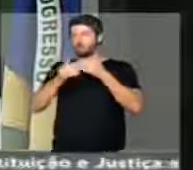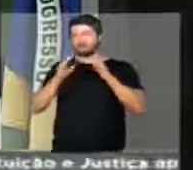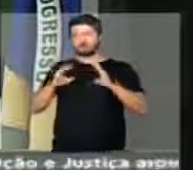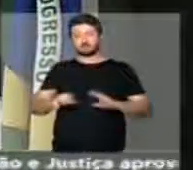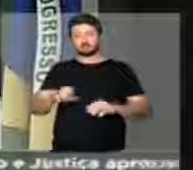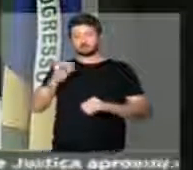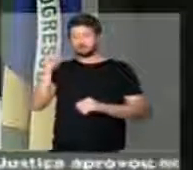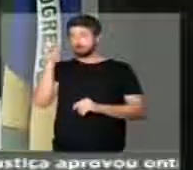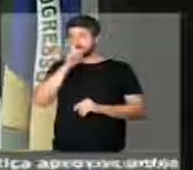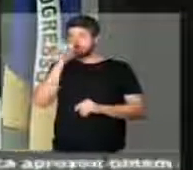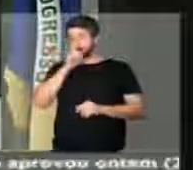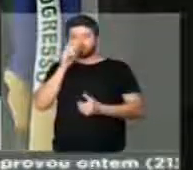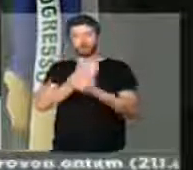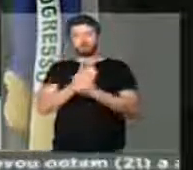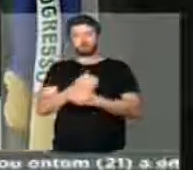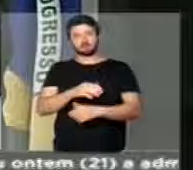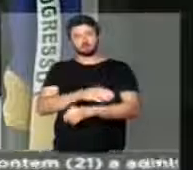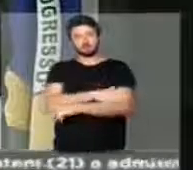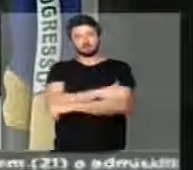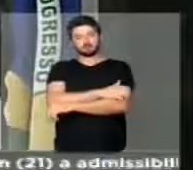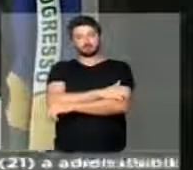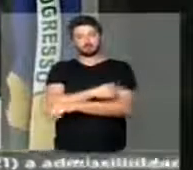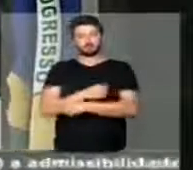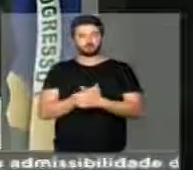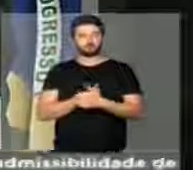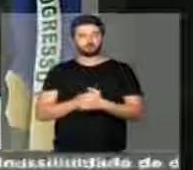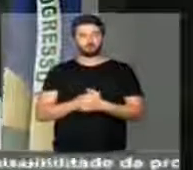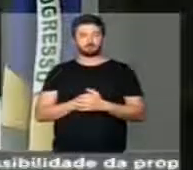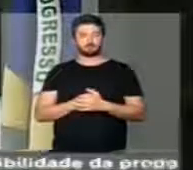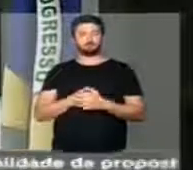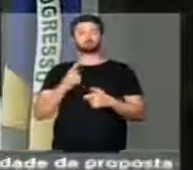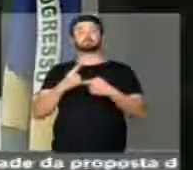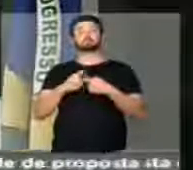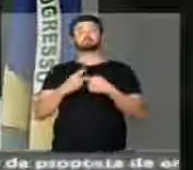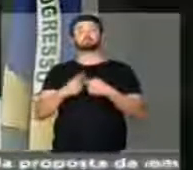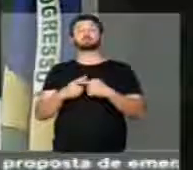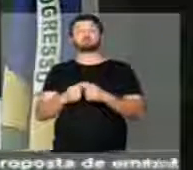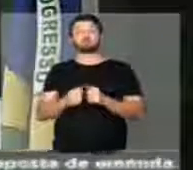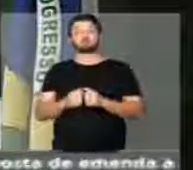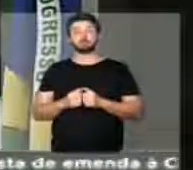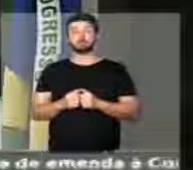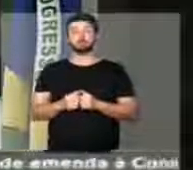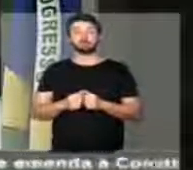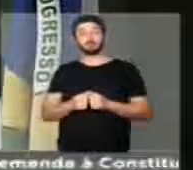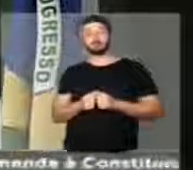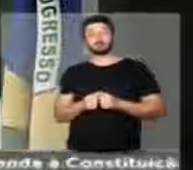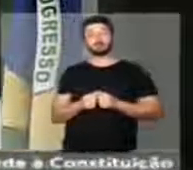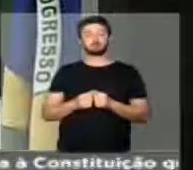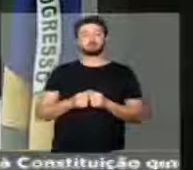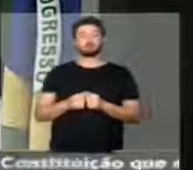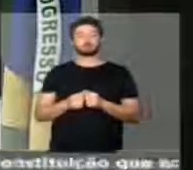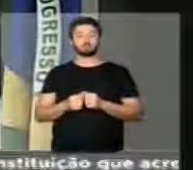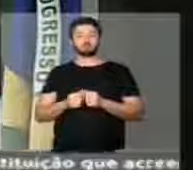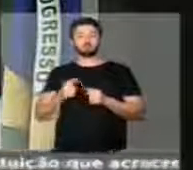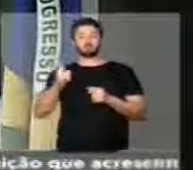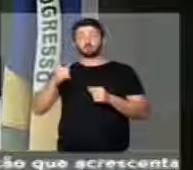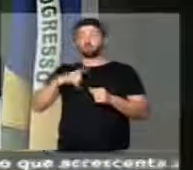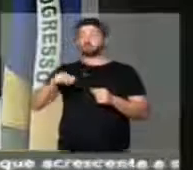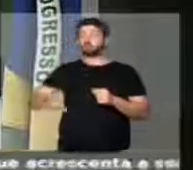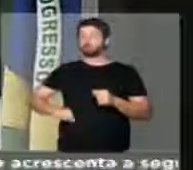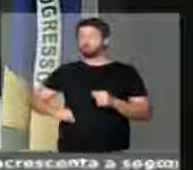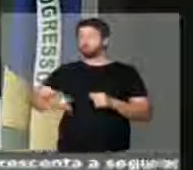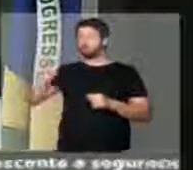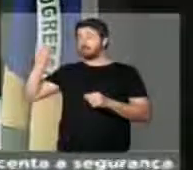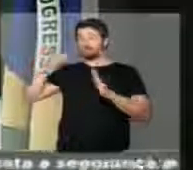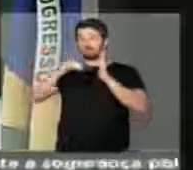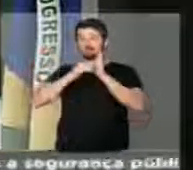que mentisse nesse processo de delação. Por que que fiz isso? Porque vivi uma experiência amarga no